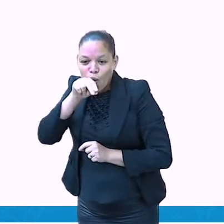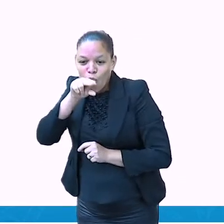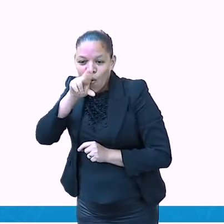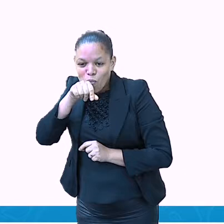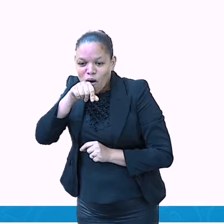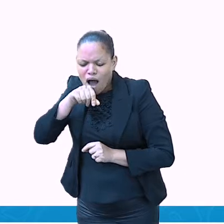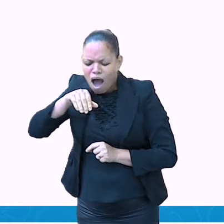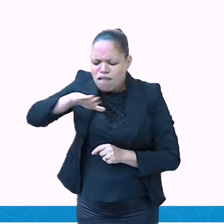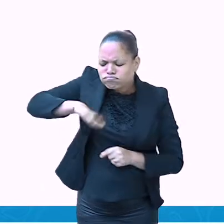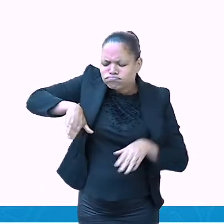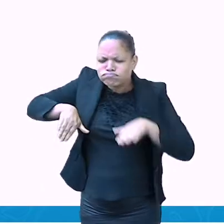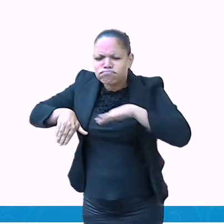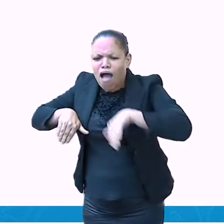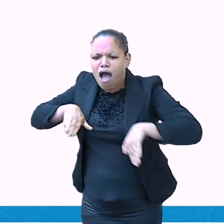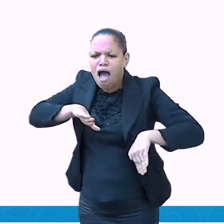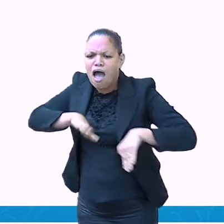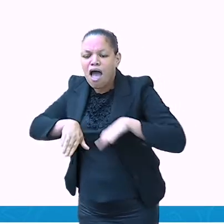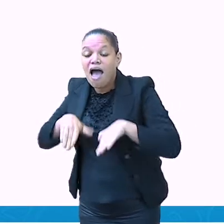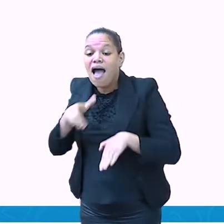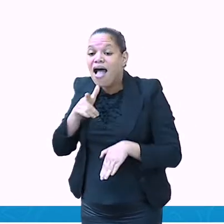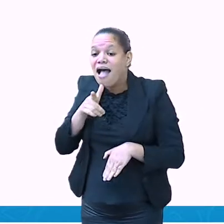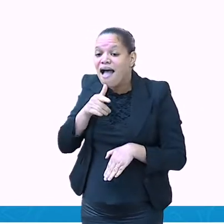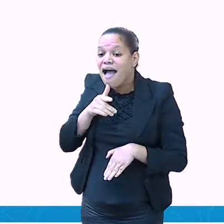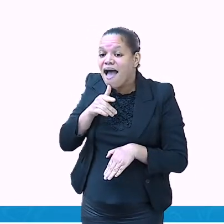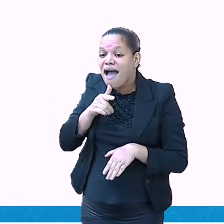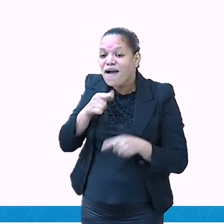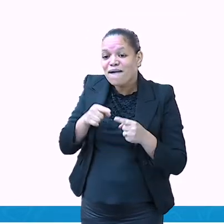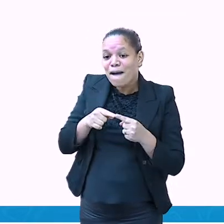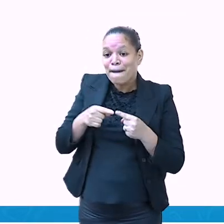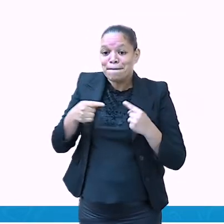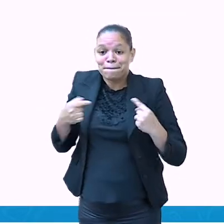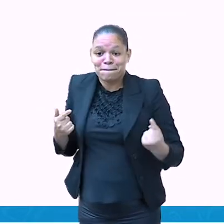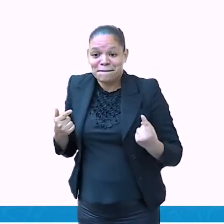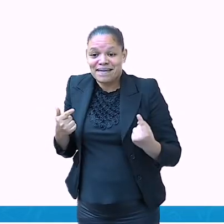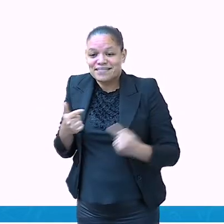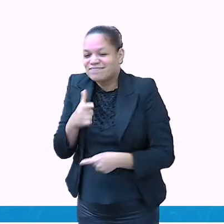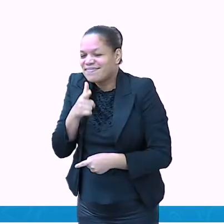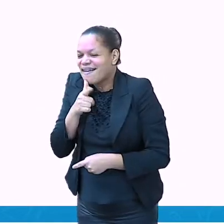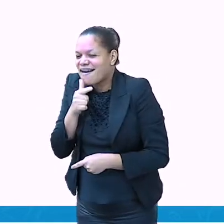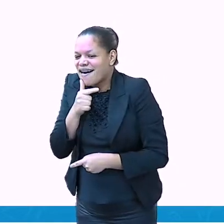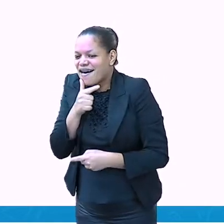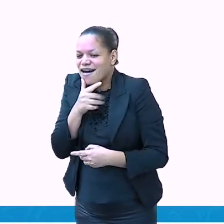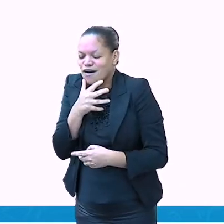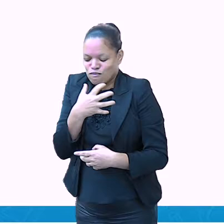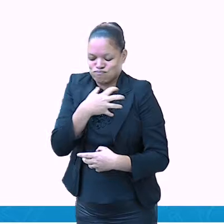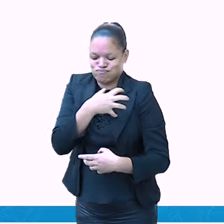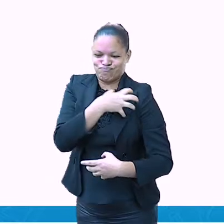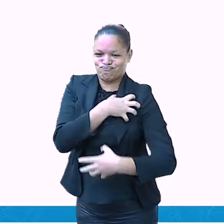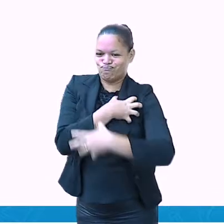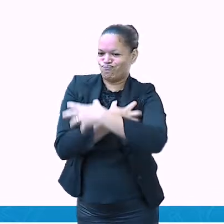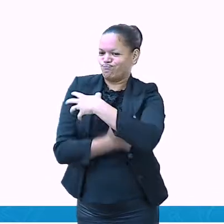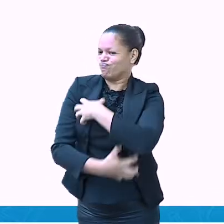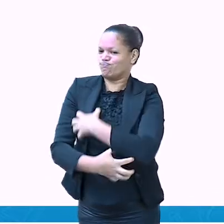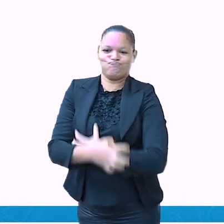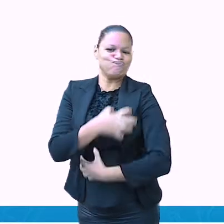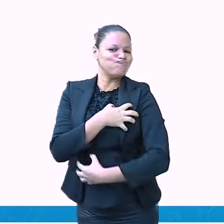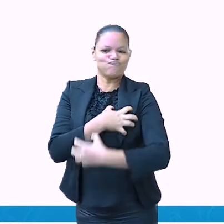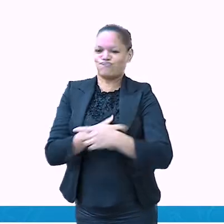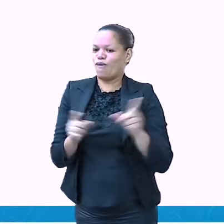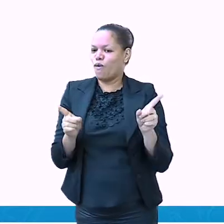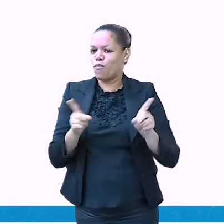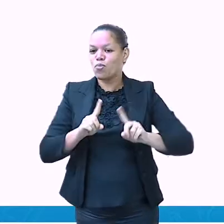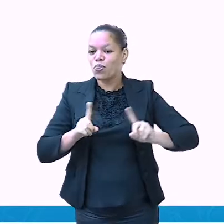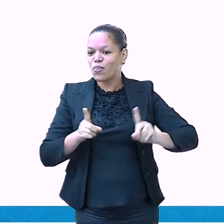da lagoa, da água, ele só sacode o corpo e assim ele tá seco novamente, tá? Então, quando